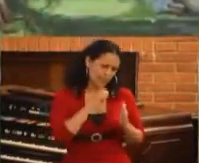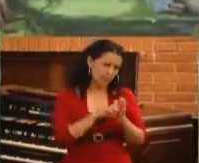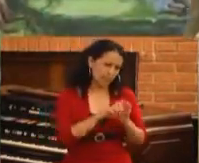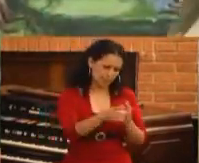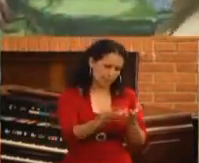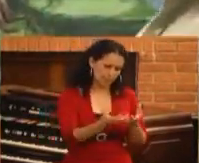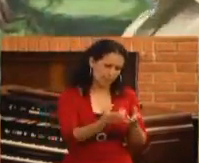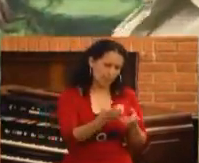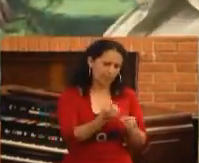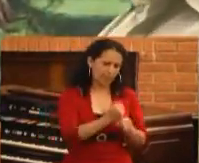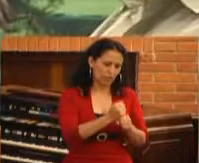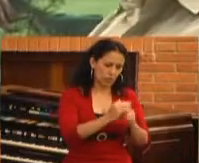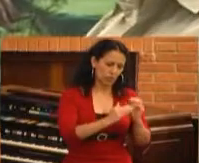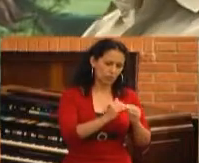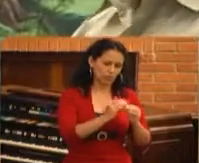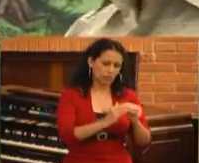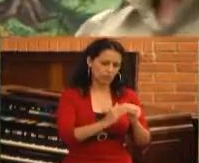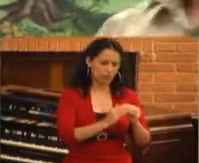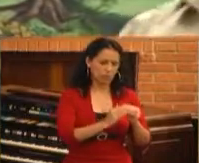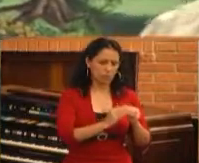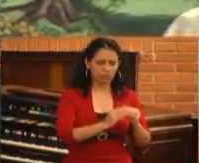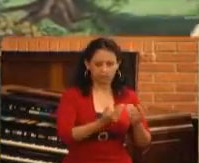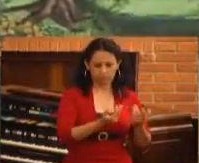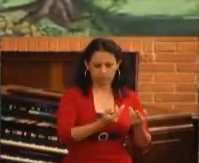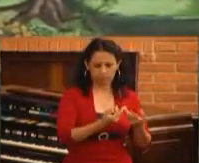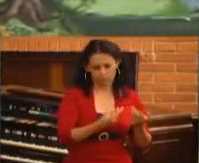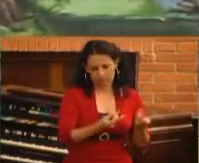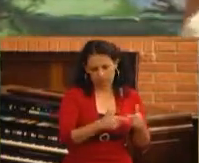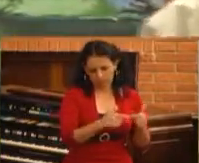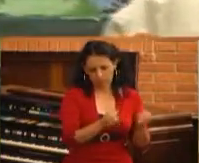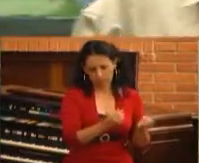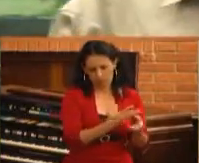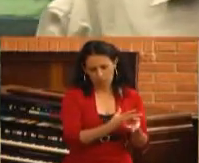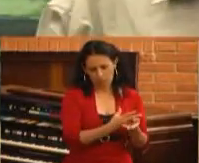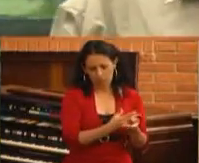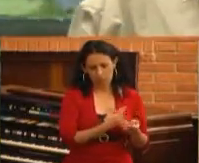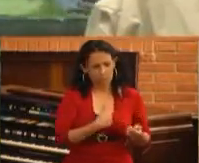usina de energia nuclear.